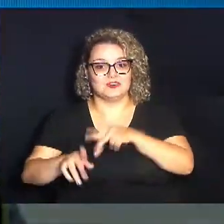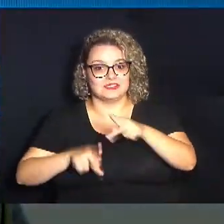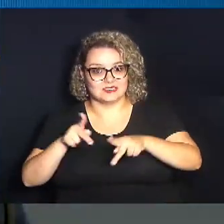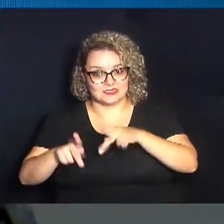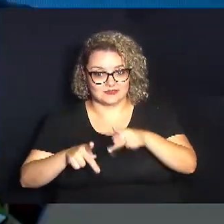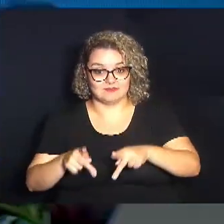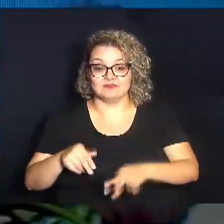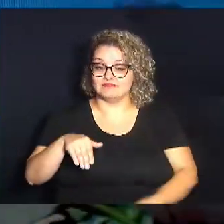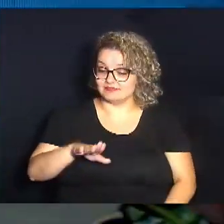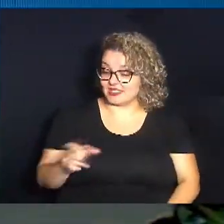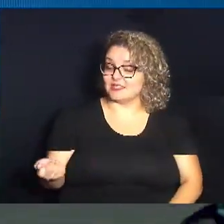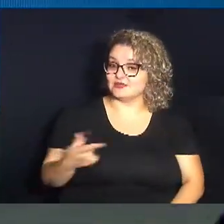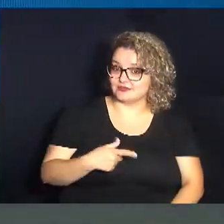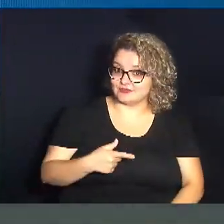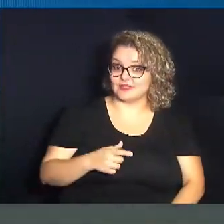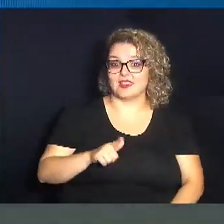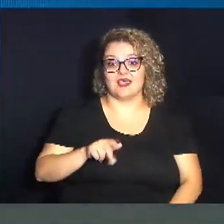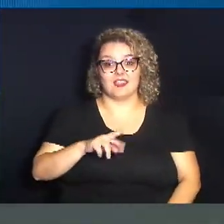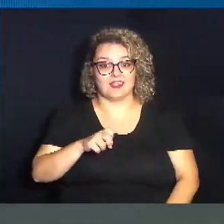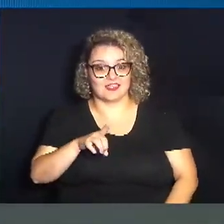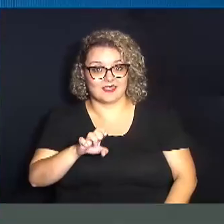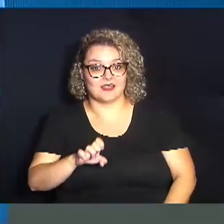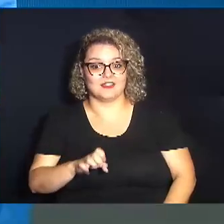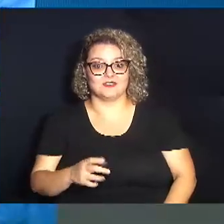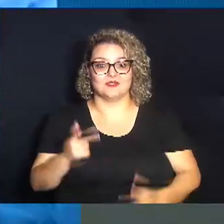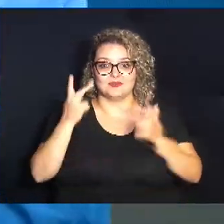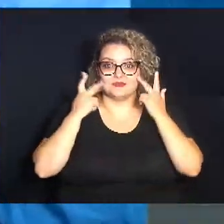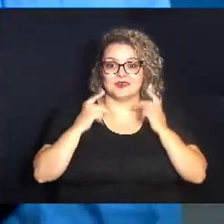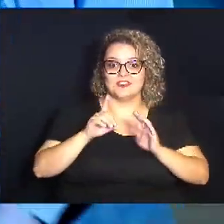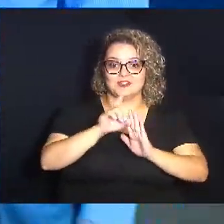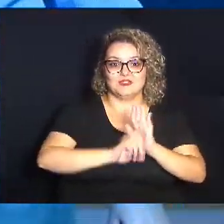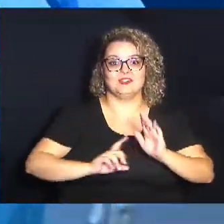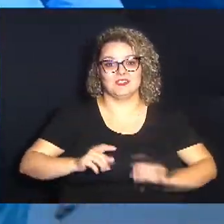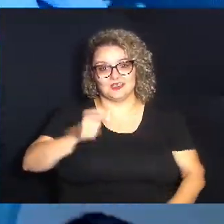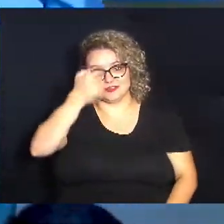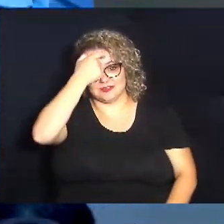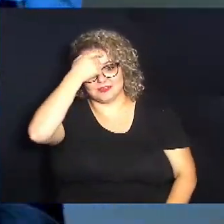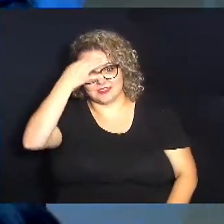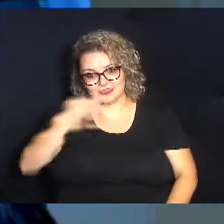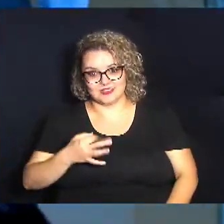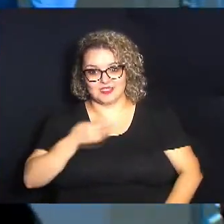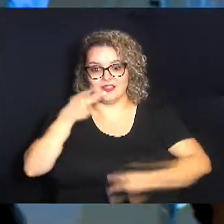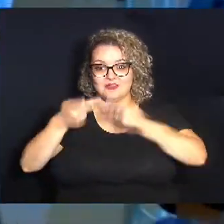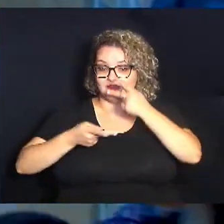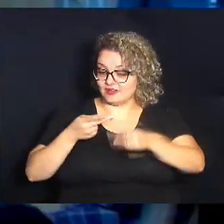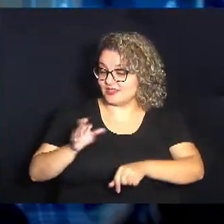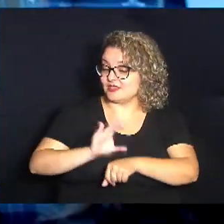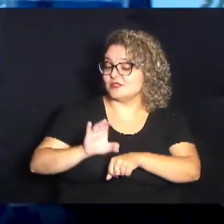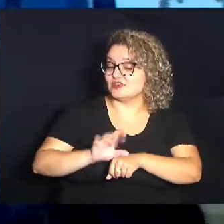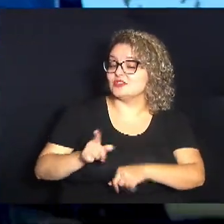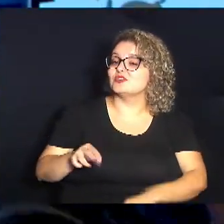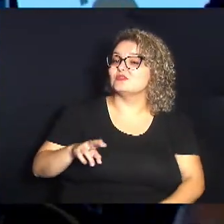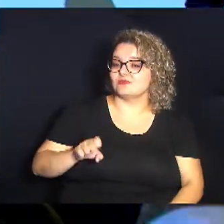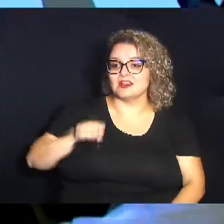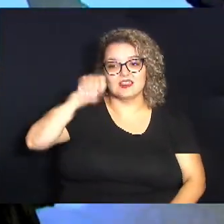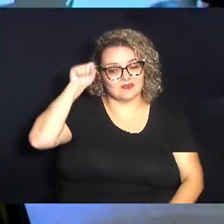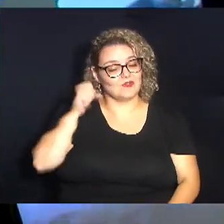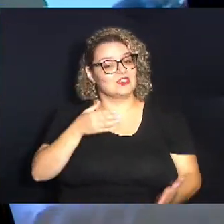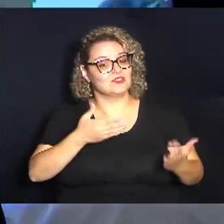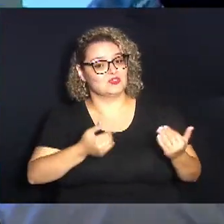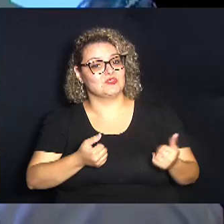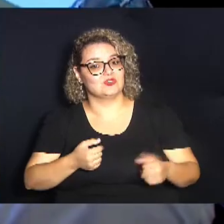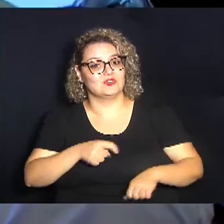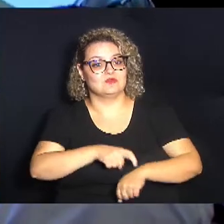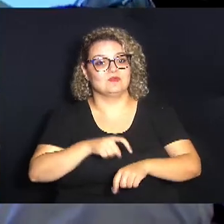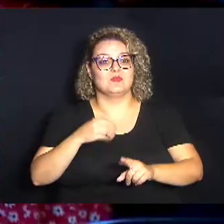Vão Além da Grade Comum e Ensinam sobre Direitos e Cidadania. Ela fala sobre cursinhos pré-vestibulares para jovens em situação